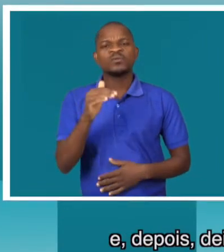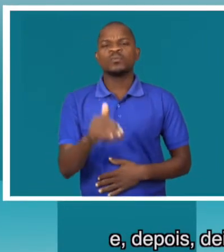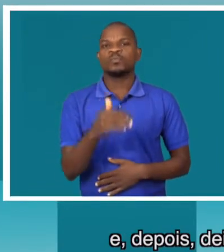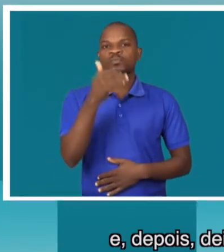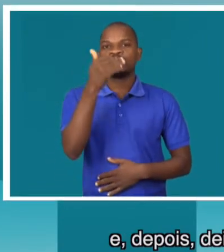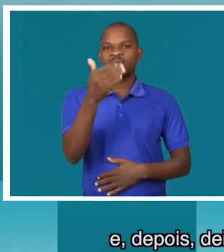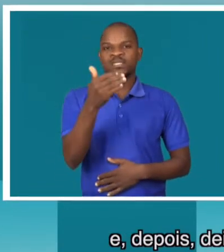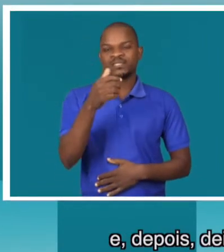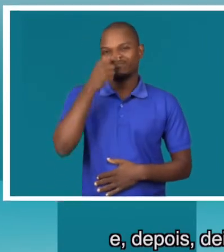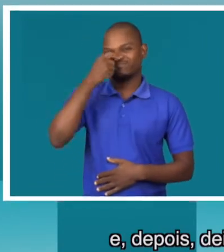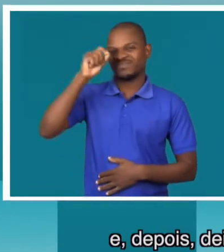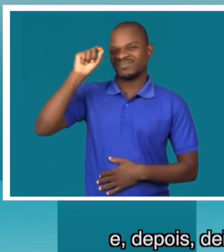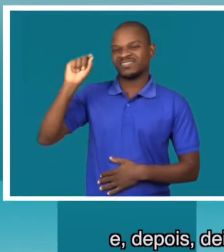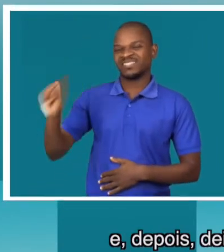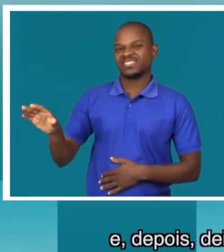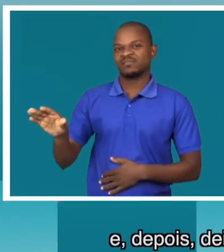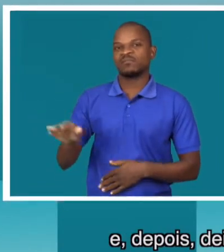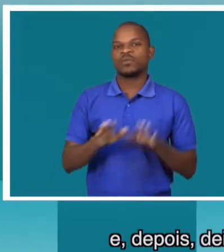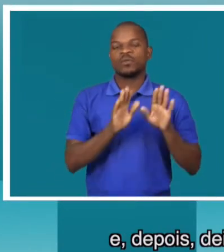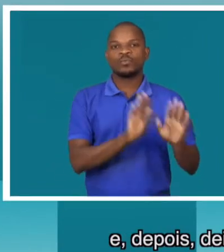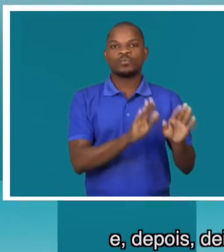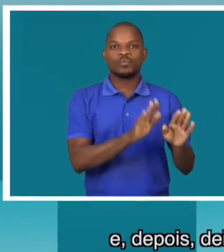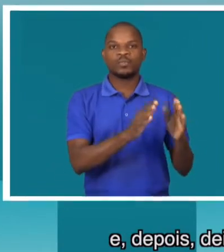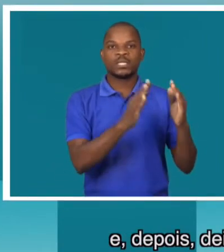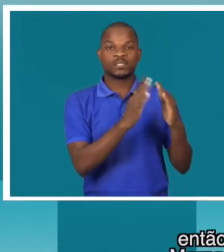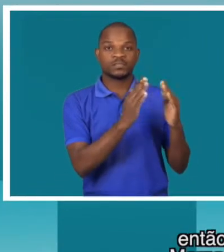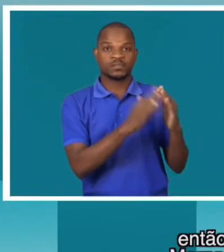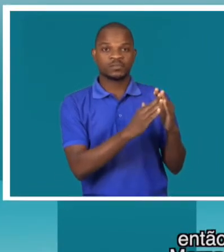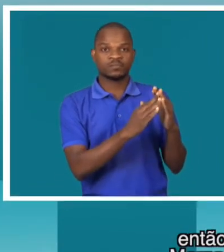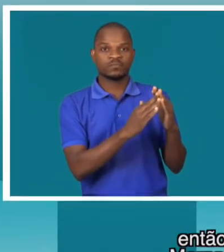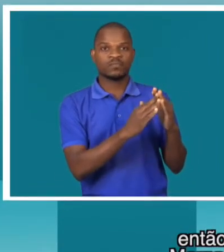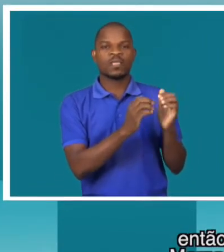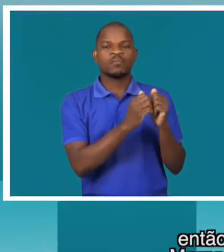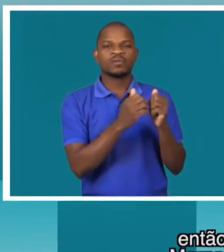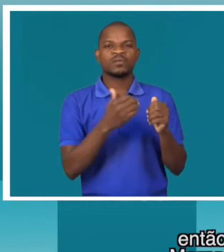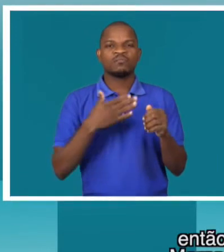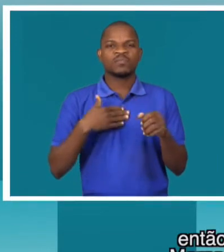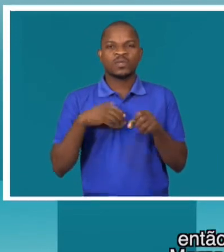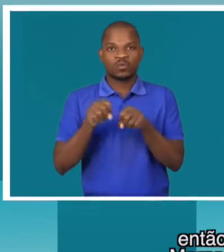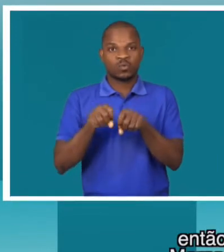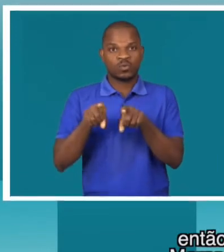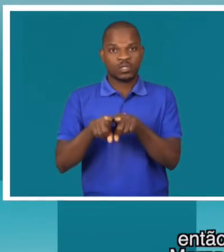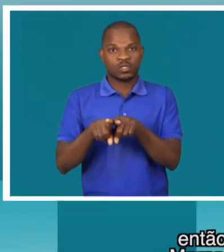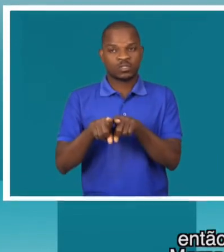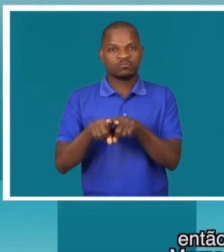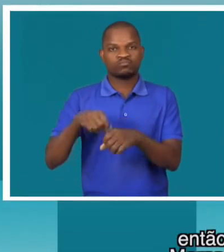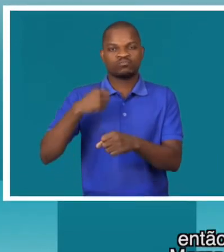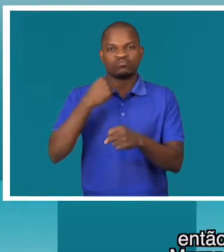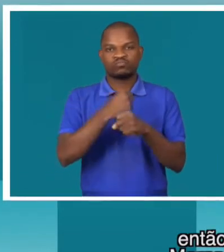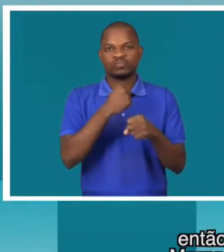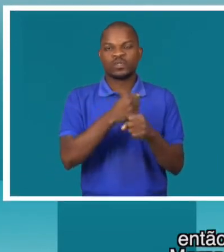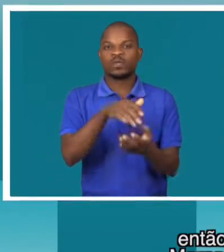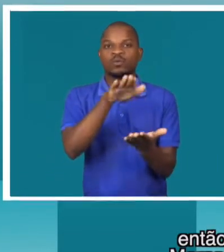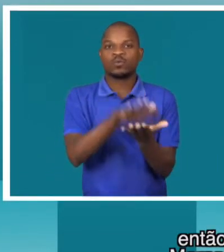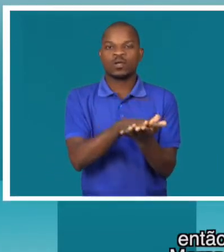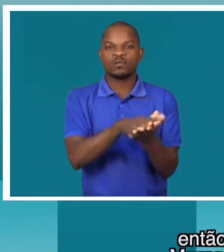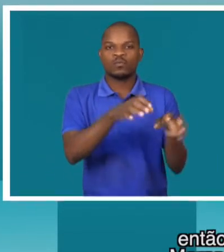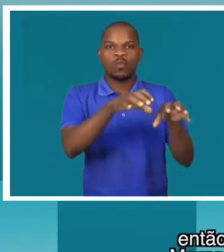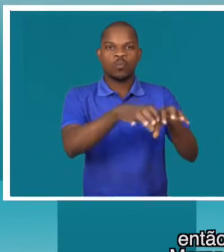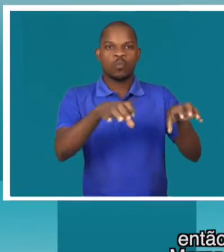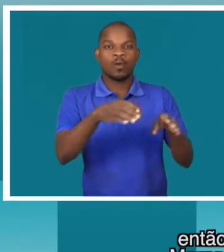depois deixei de trabalhar e fiquei em casa. Então, a minha colega que já trabalhava no mercado